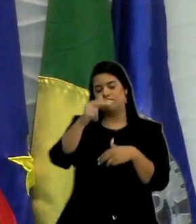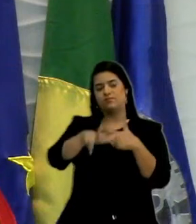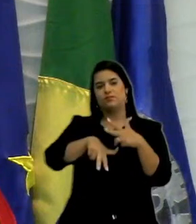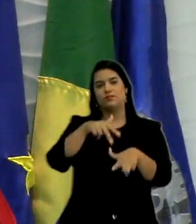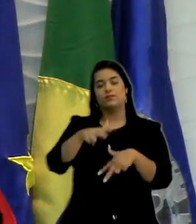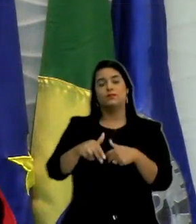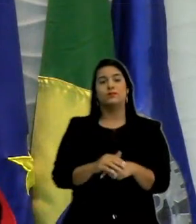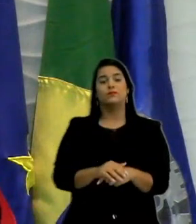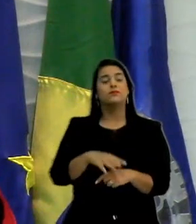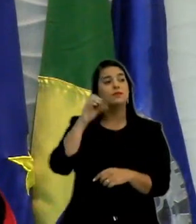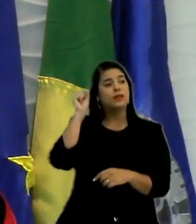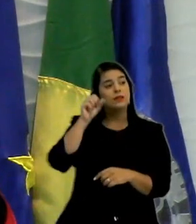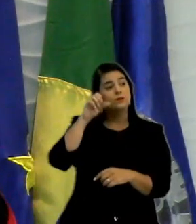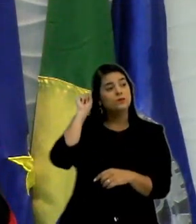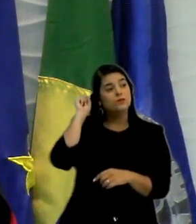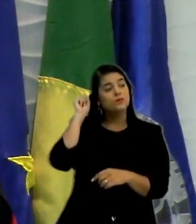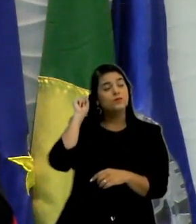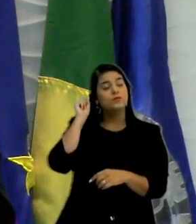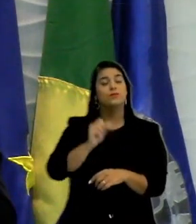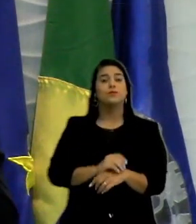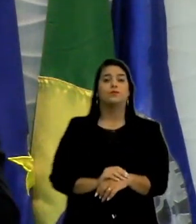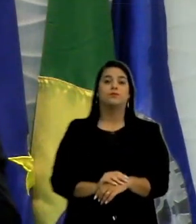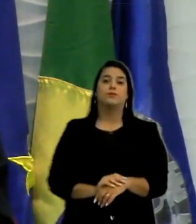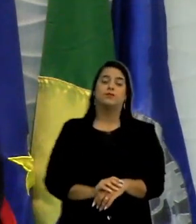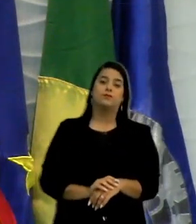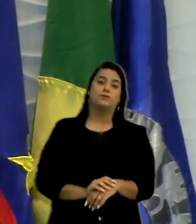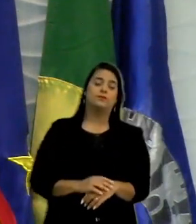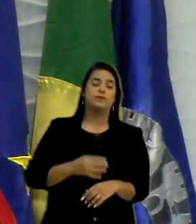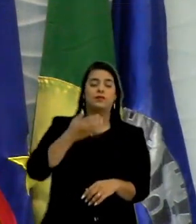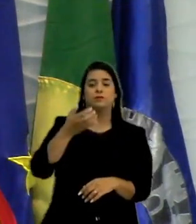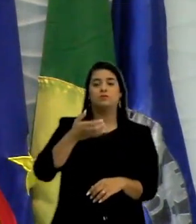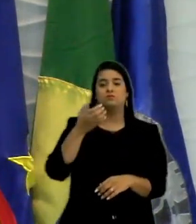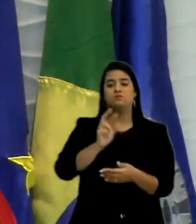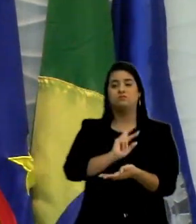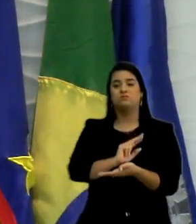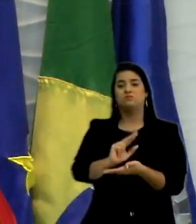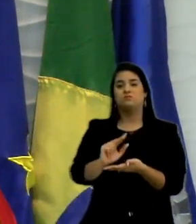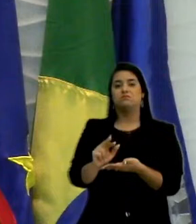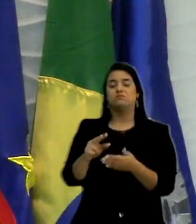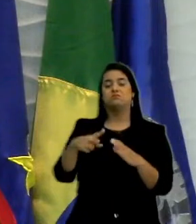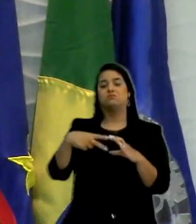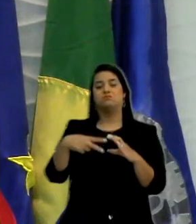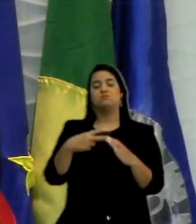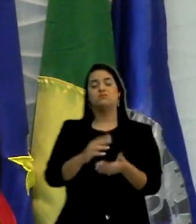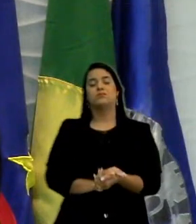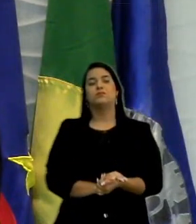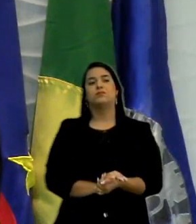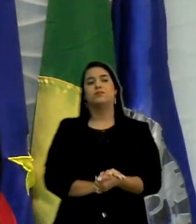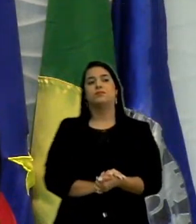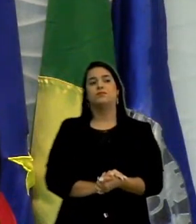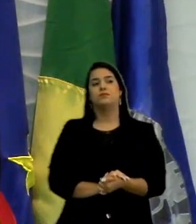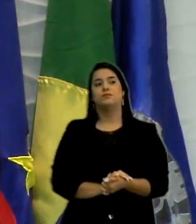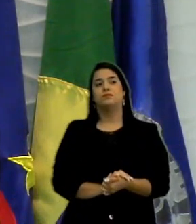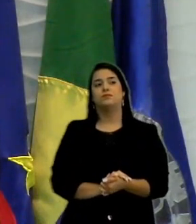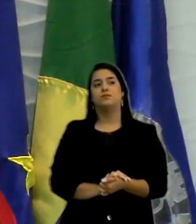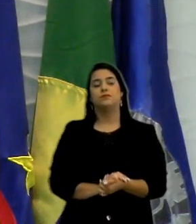Eu estava aqui escutando o discurso de alguns vereadores e a gente fica